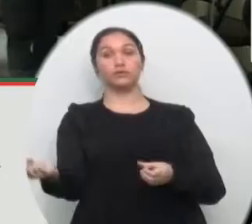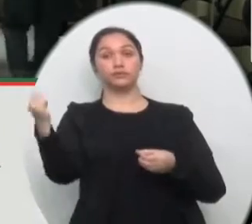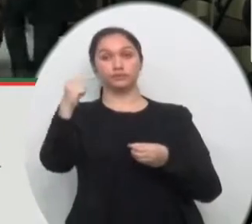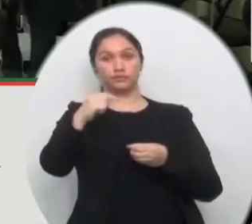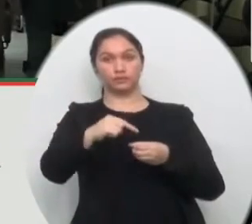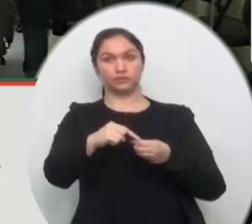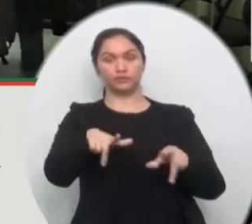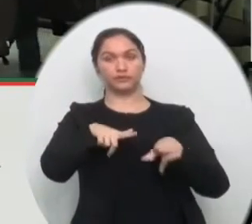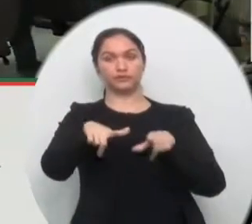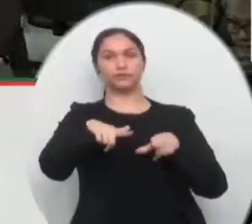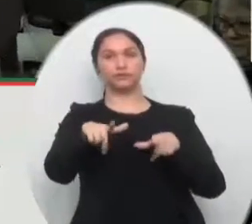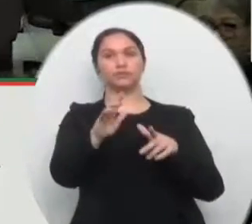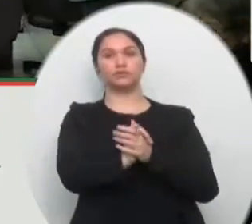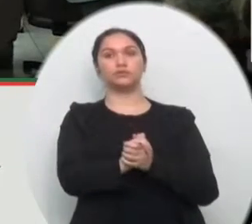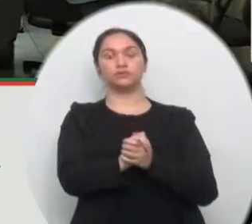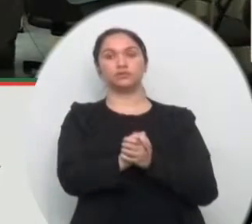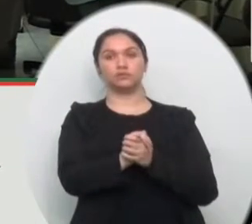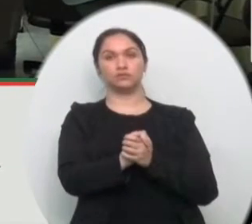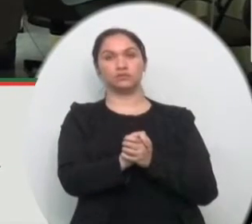Retornando aos trabalhos,